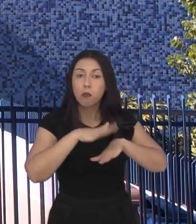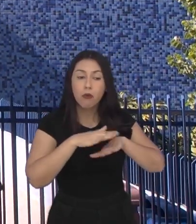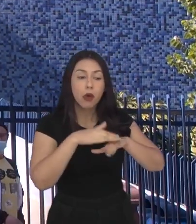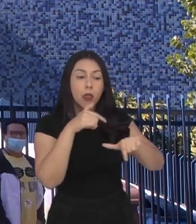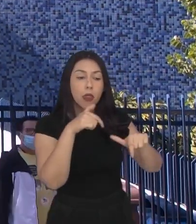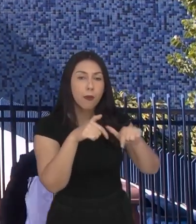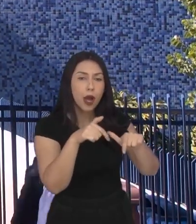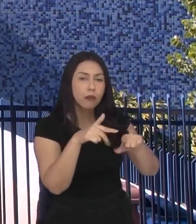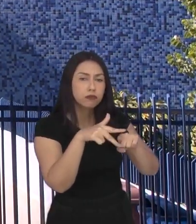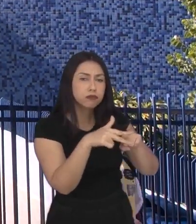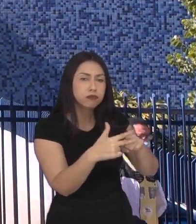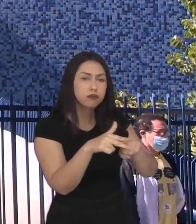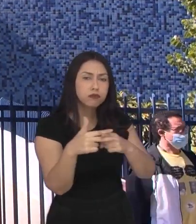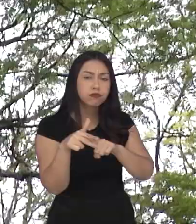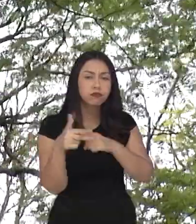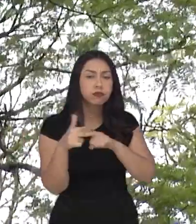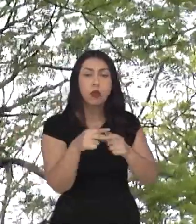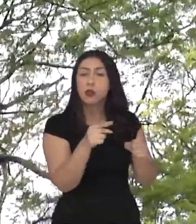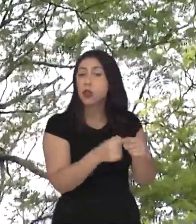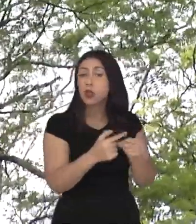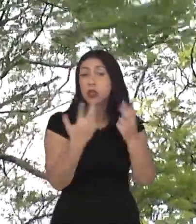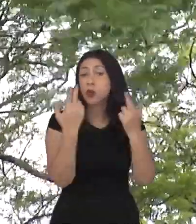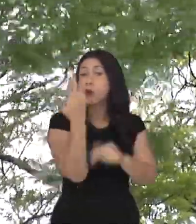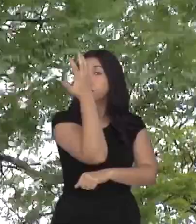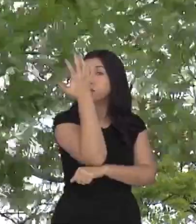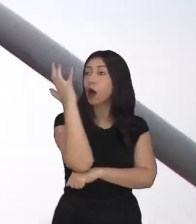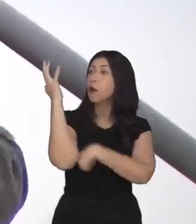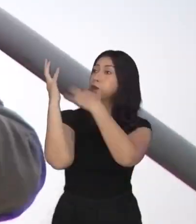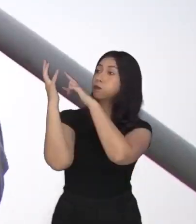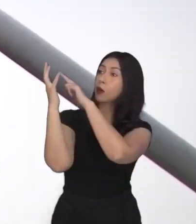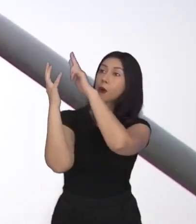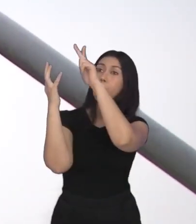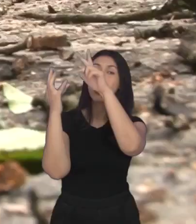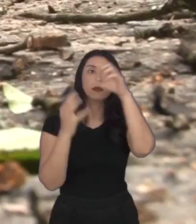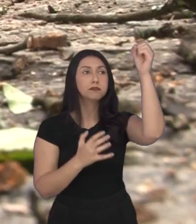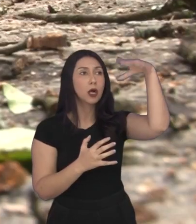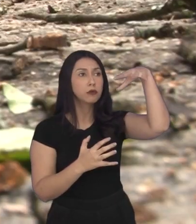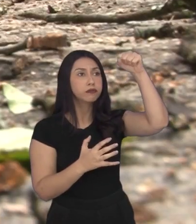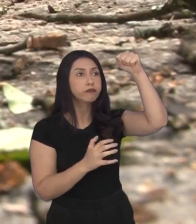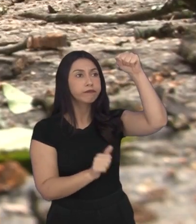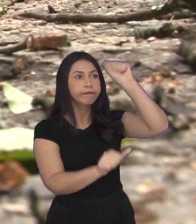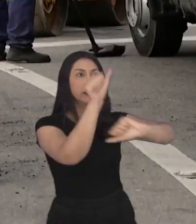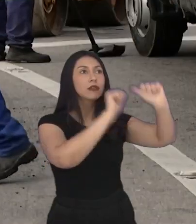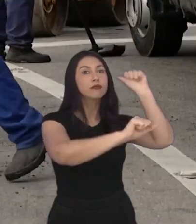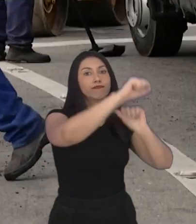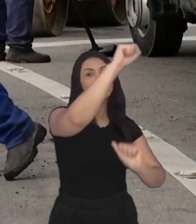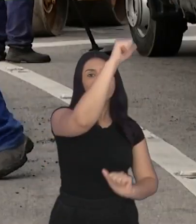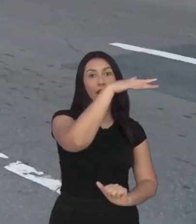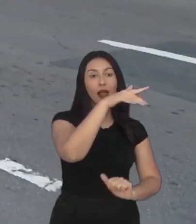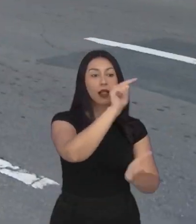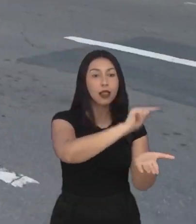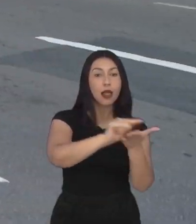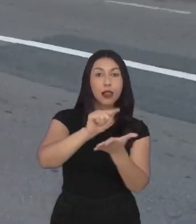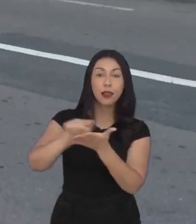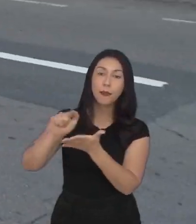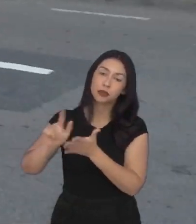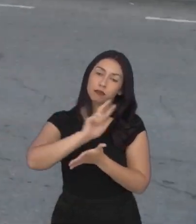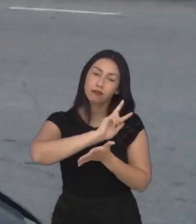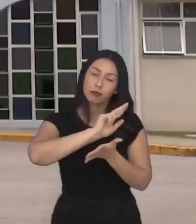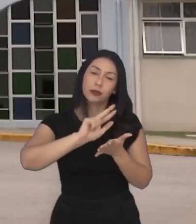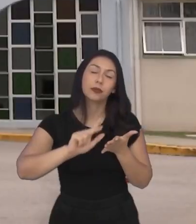764 notificações, aumento de mais de 1000%. É uma doença causada por um vírus, então ela é uma